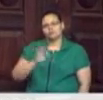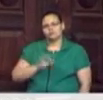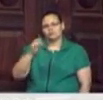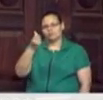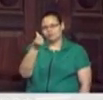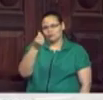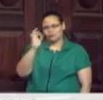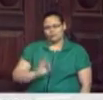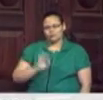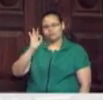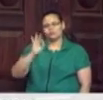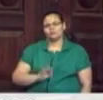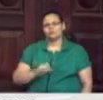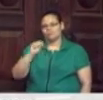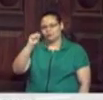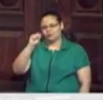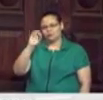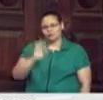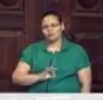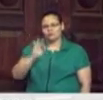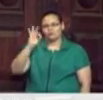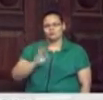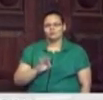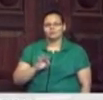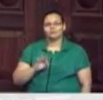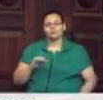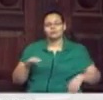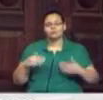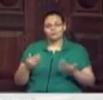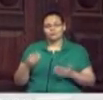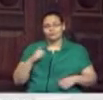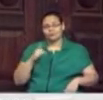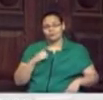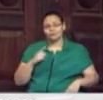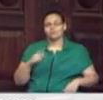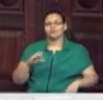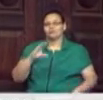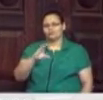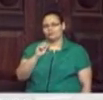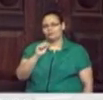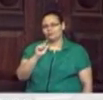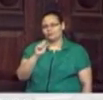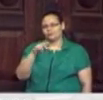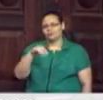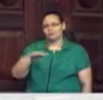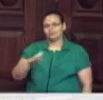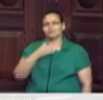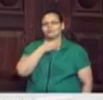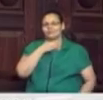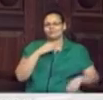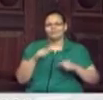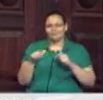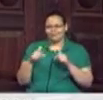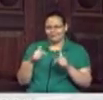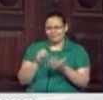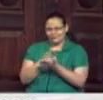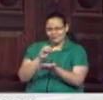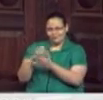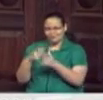para 6%, para 8%, enquanto durar a calamidade, enquanto o desemprego estiver